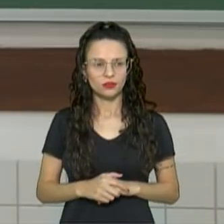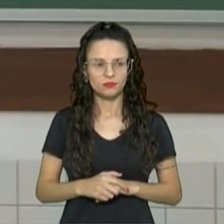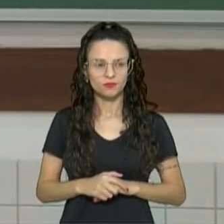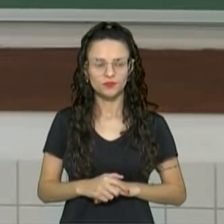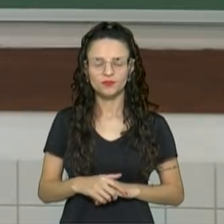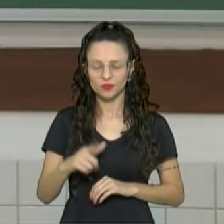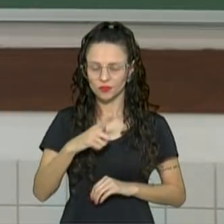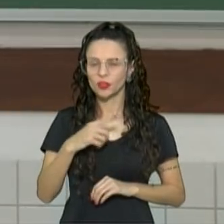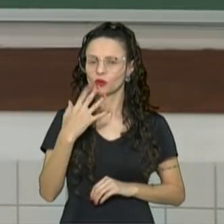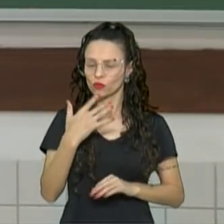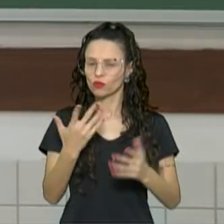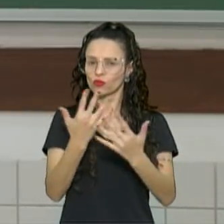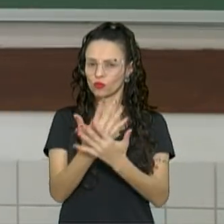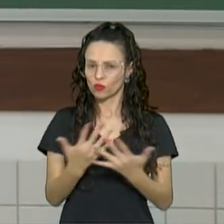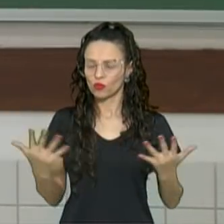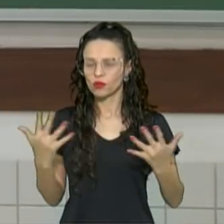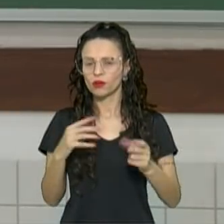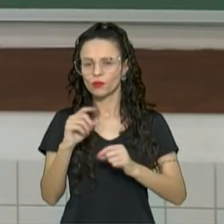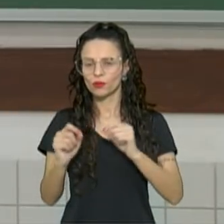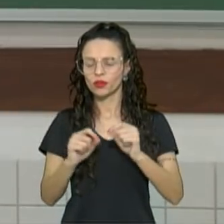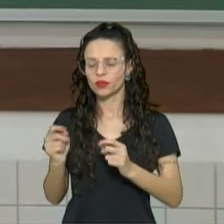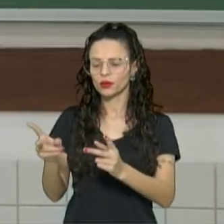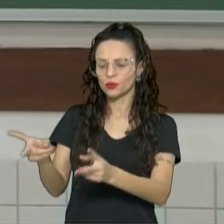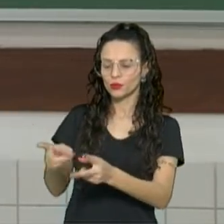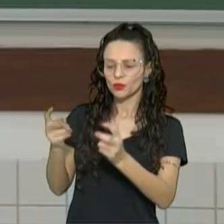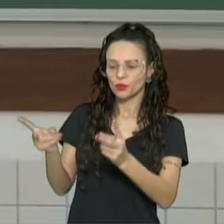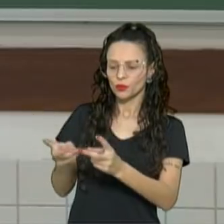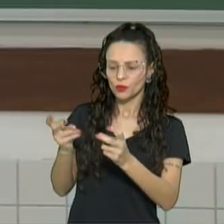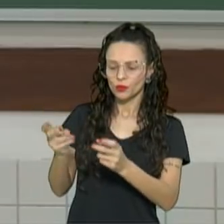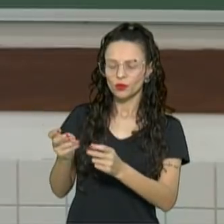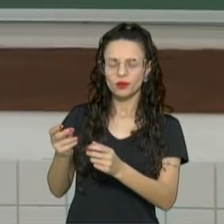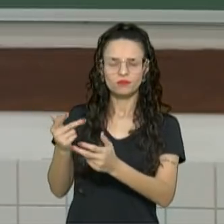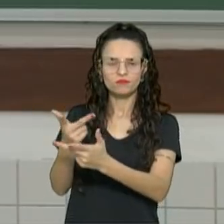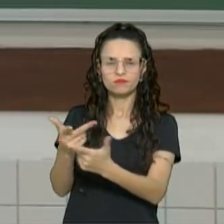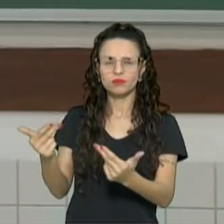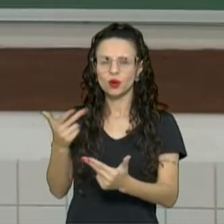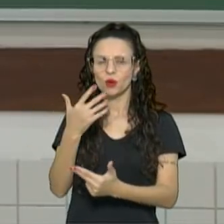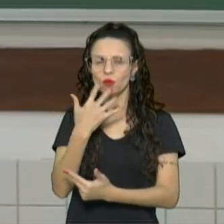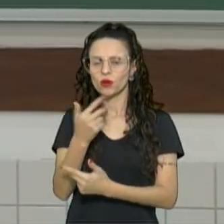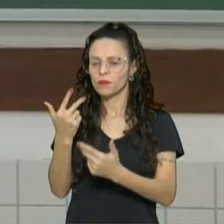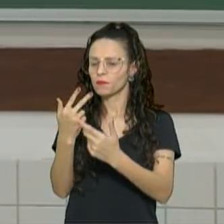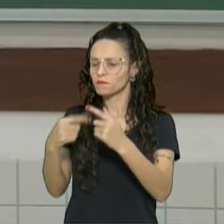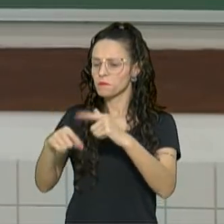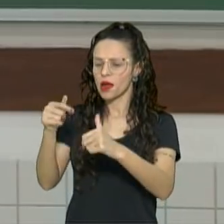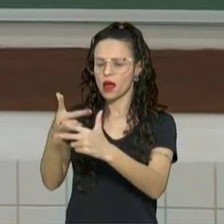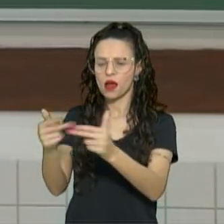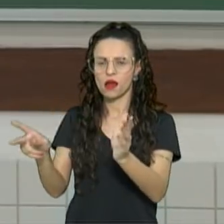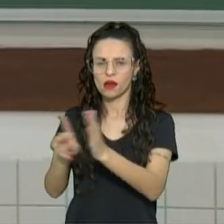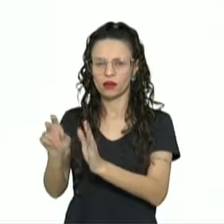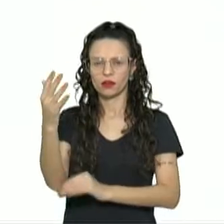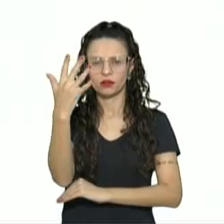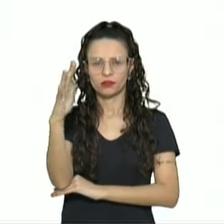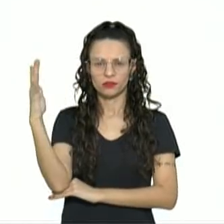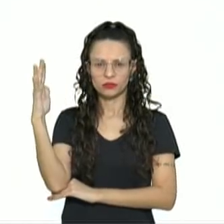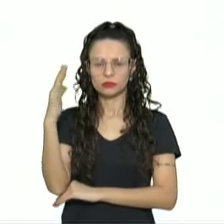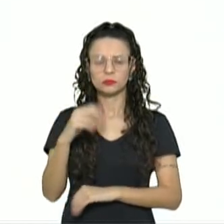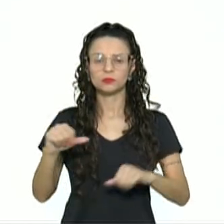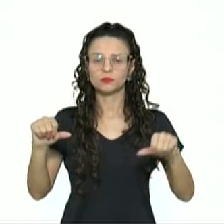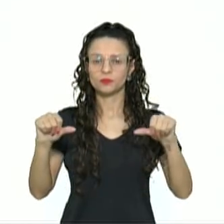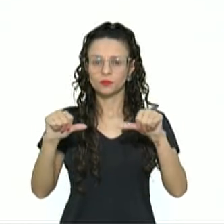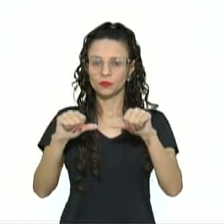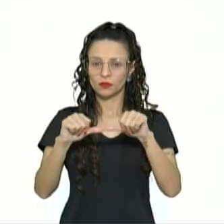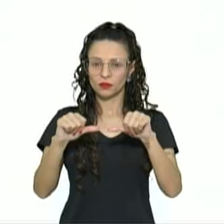palha. Então, também, cor que eles tiram elementos da natureza, né? Então, simetria.